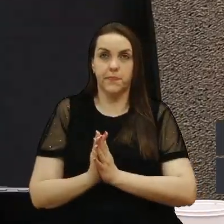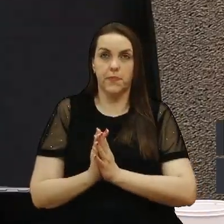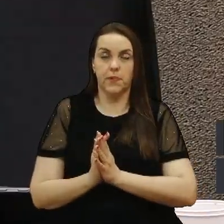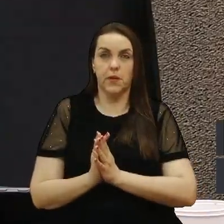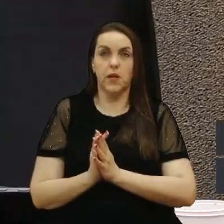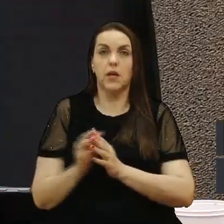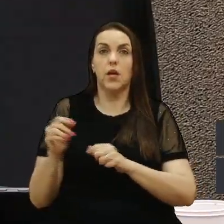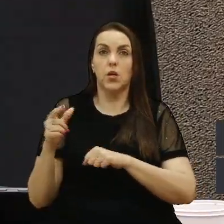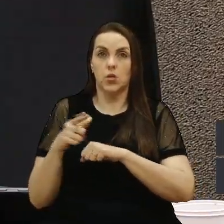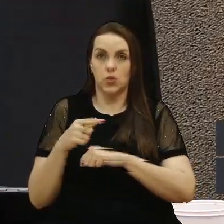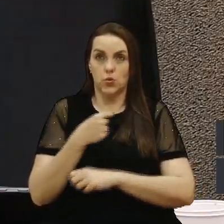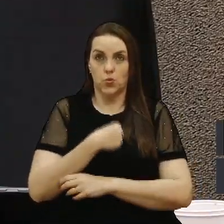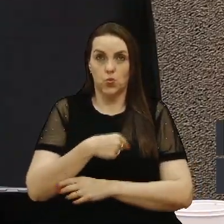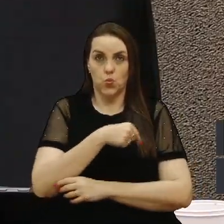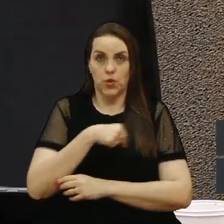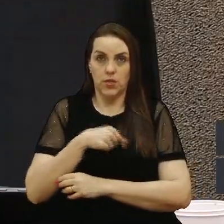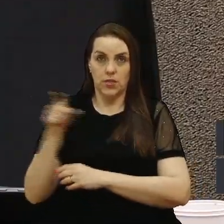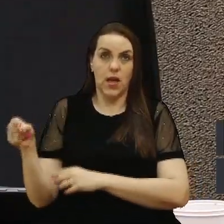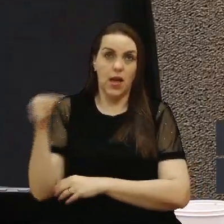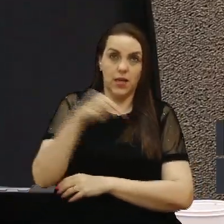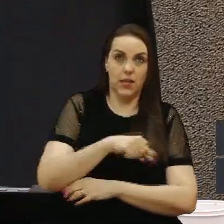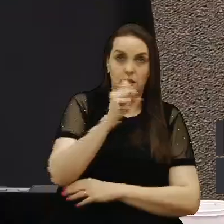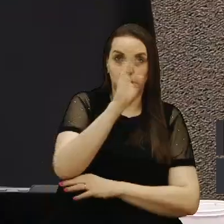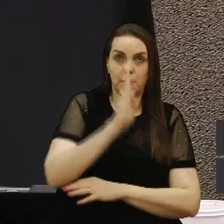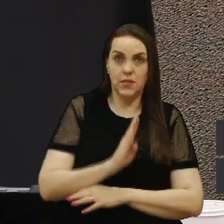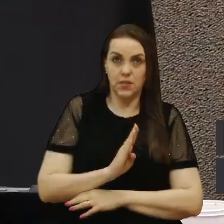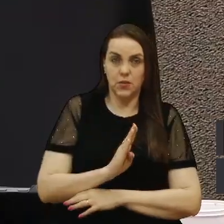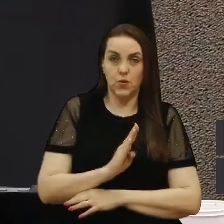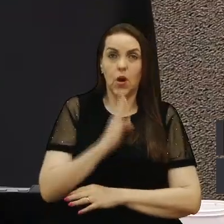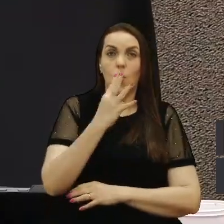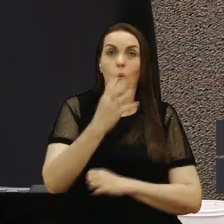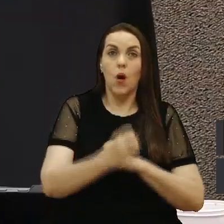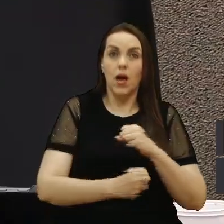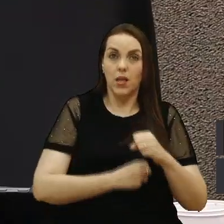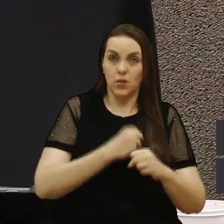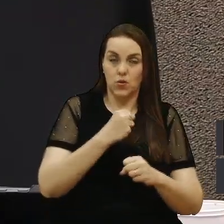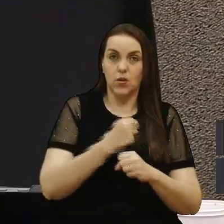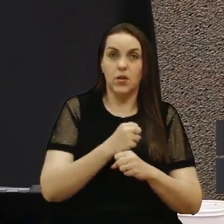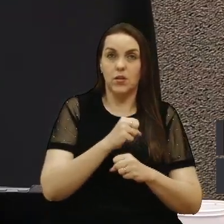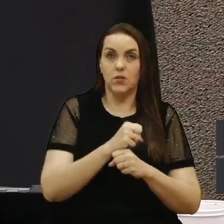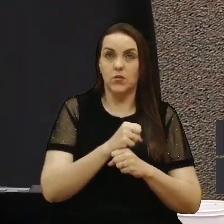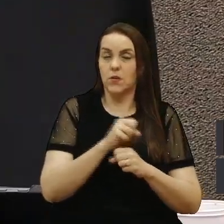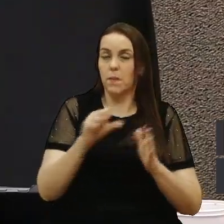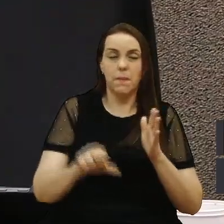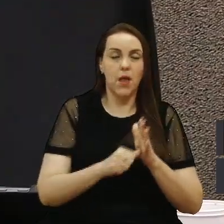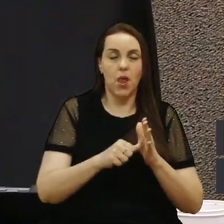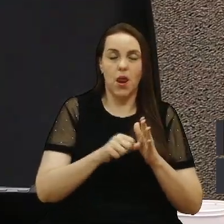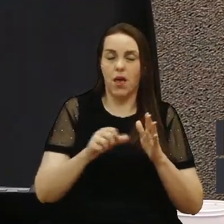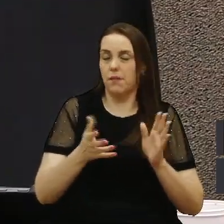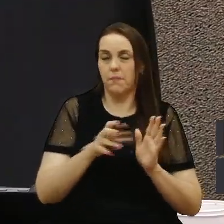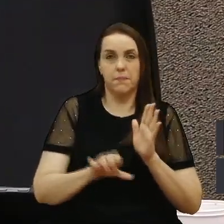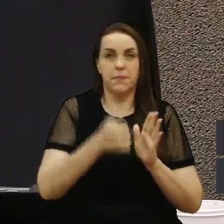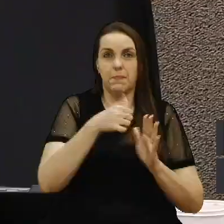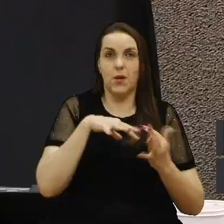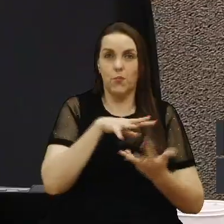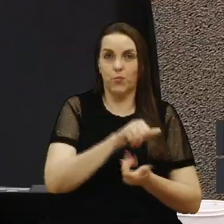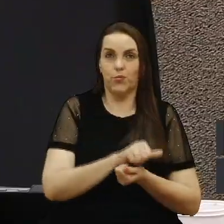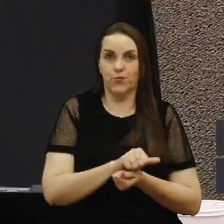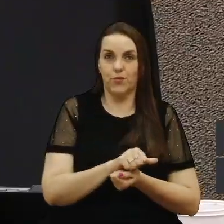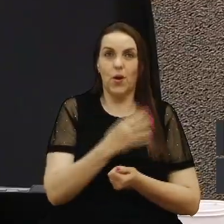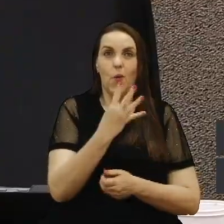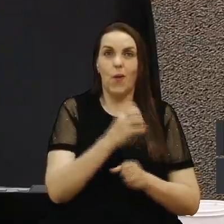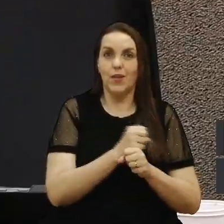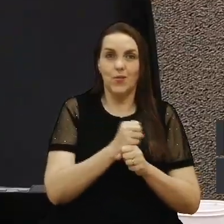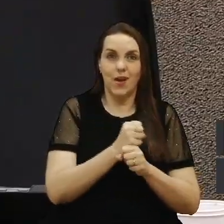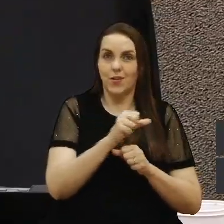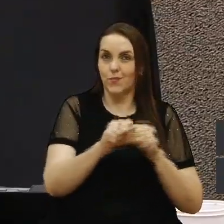Suíça dentro do Brasil, em 4 anos nós viramos o primeiro mundo. 4 anos. Não precisa 20. Em 4 anos viramos o primeiro